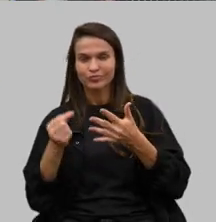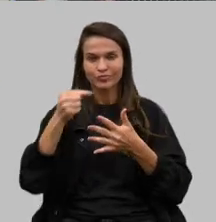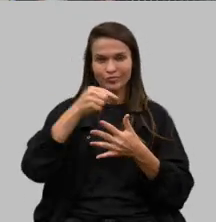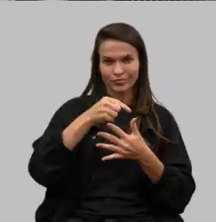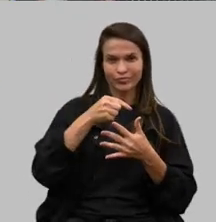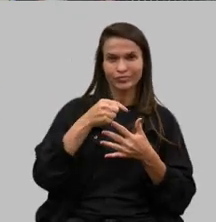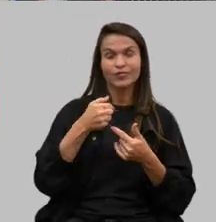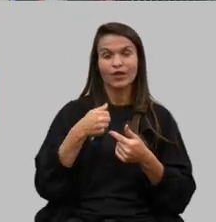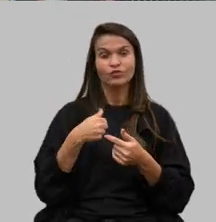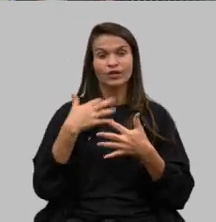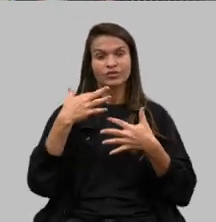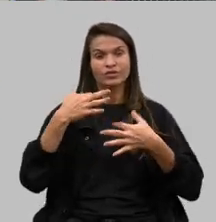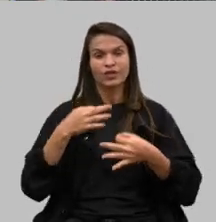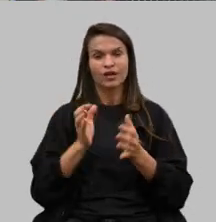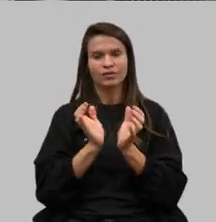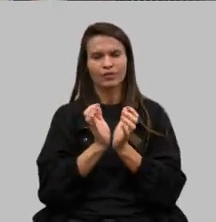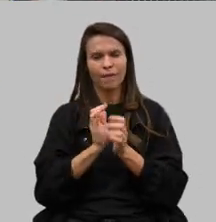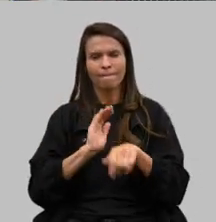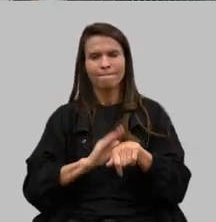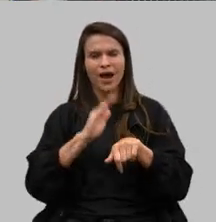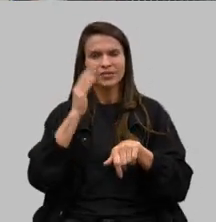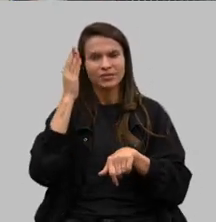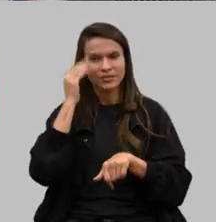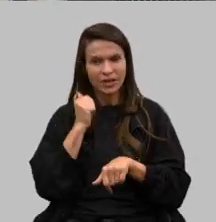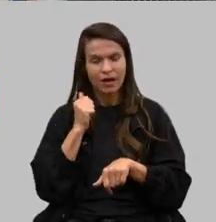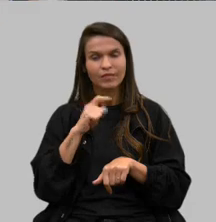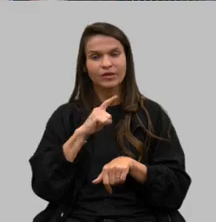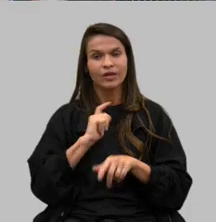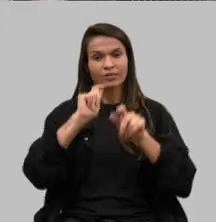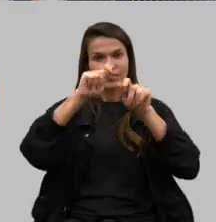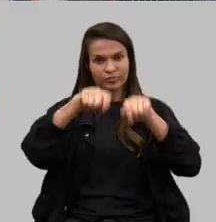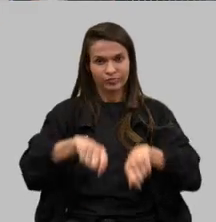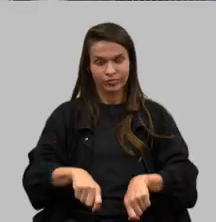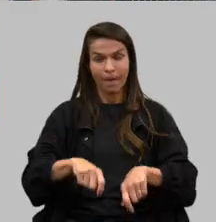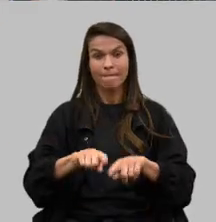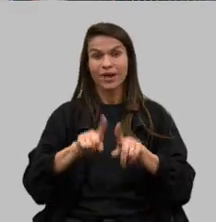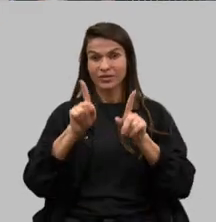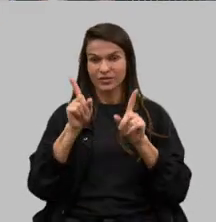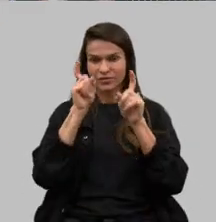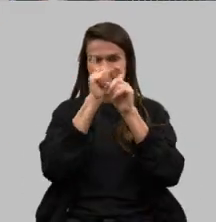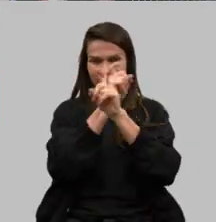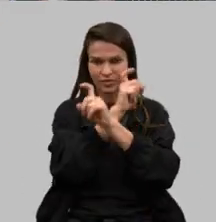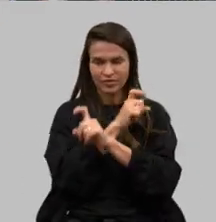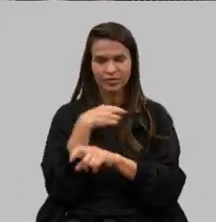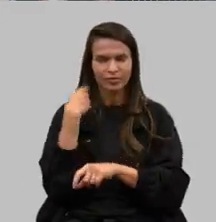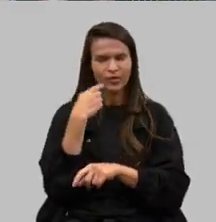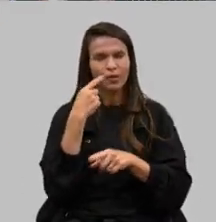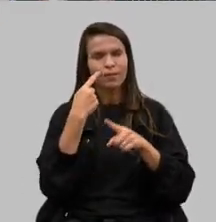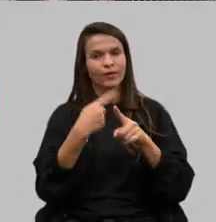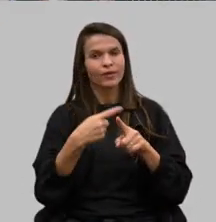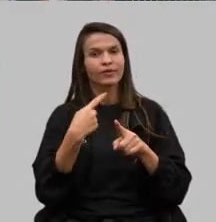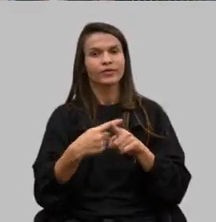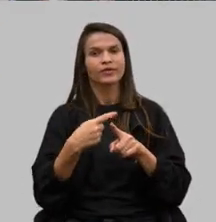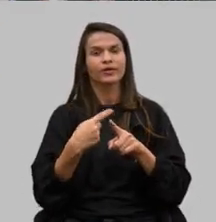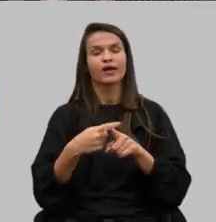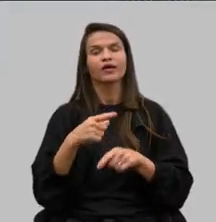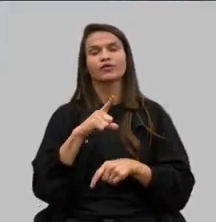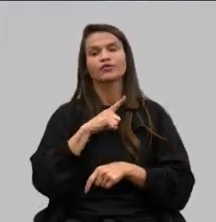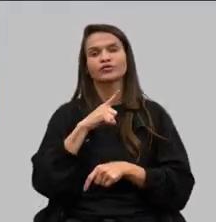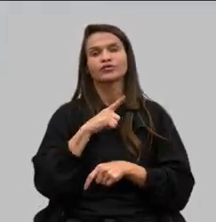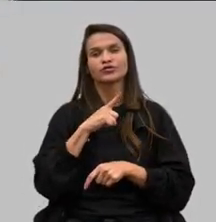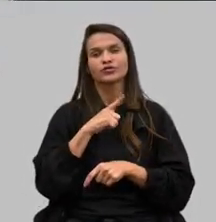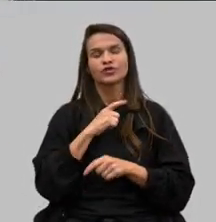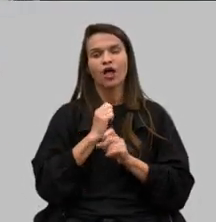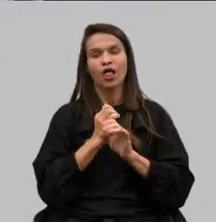que eles é os que são os que mais sabem e t condição mas é muito difícil deputada porque eu tinha na fila